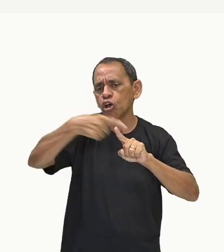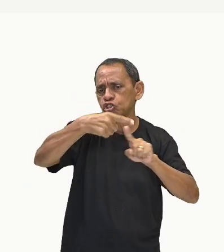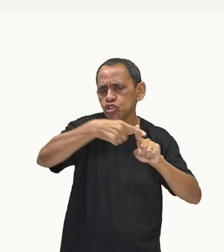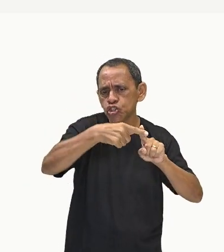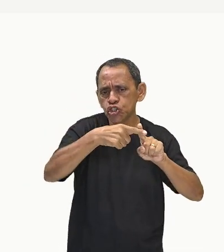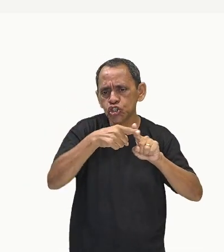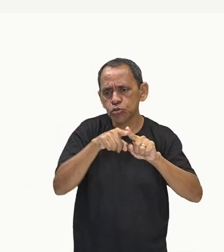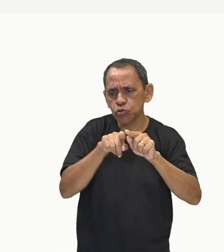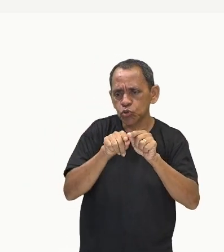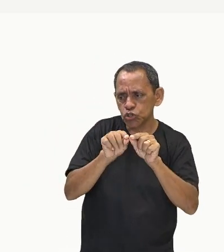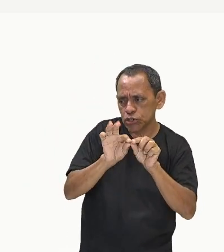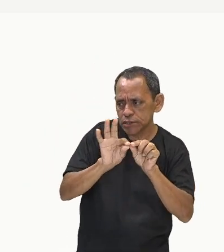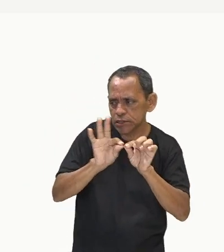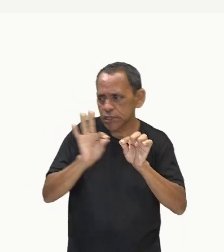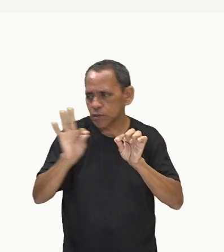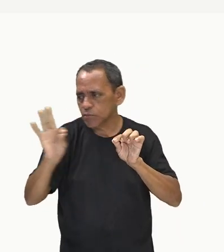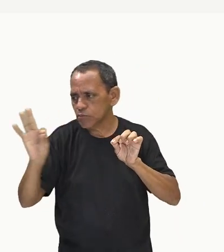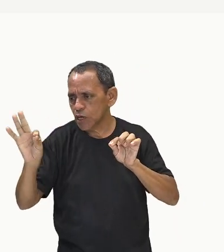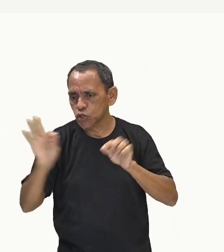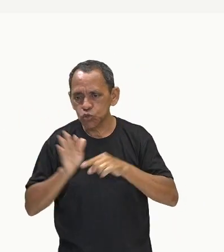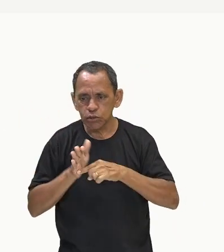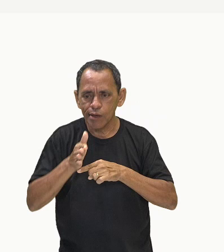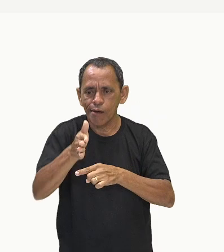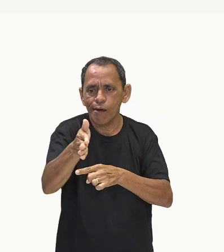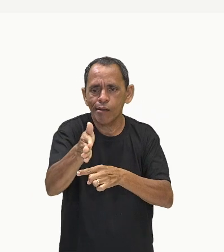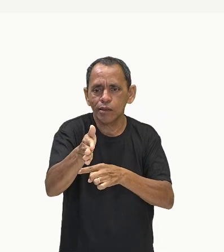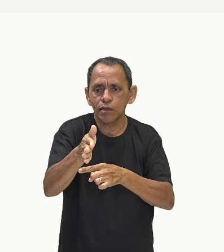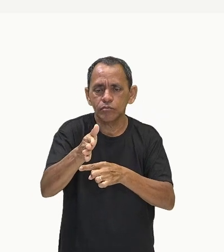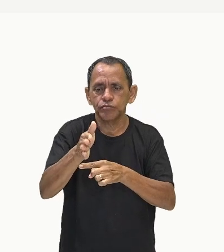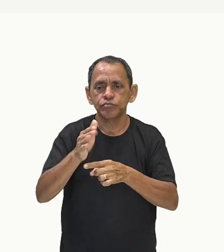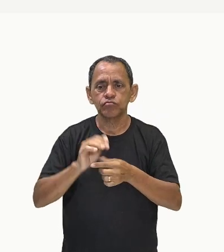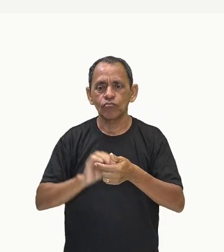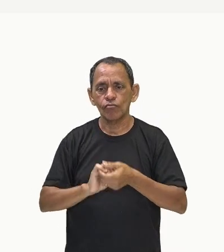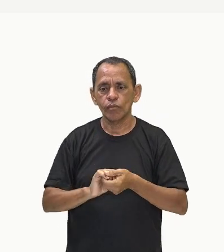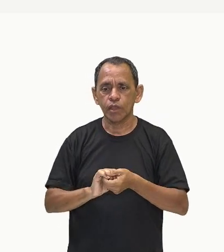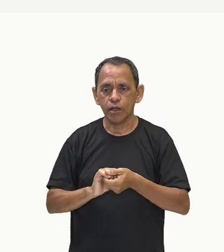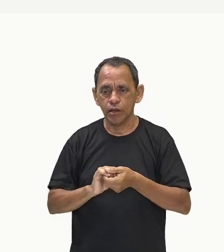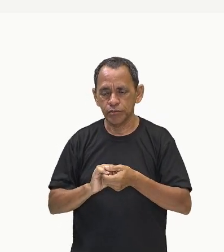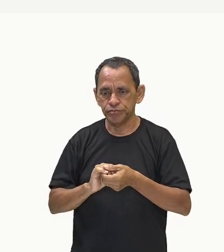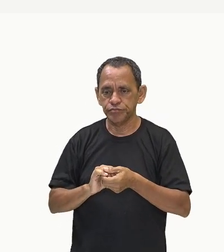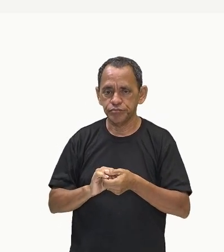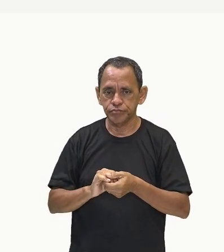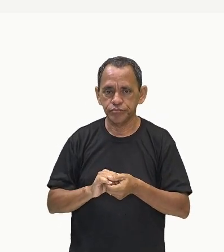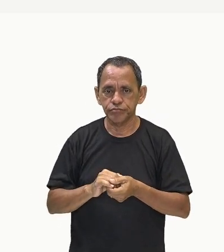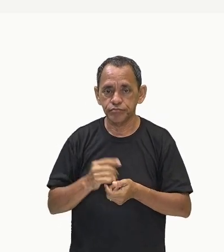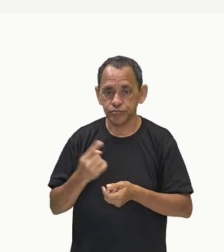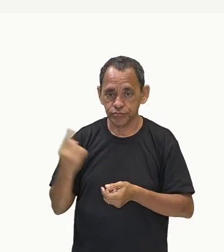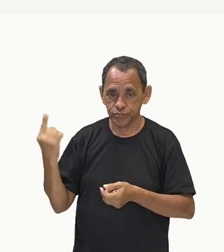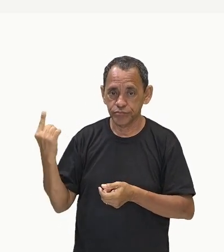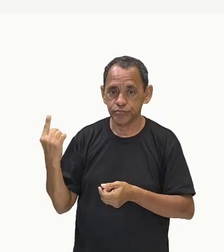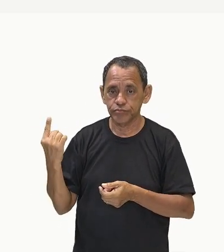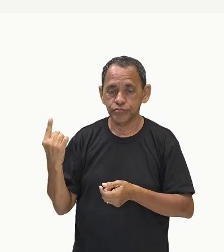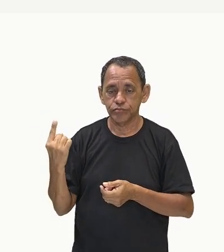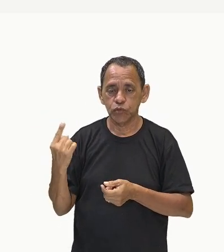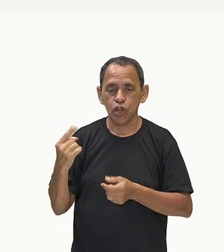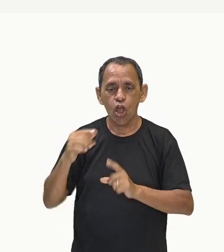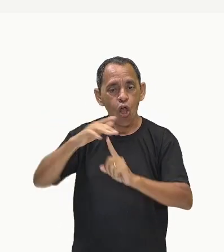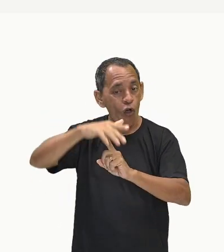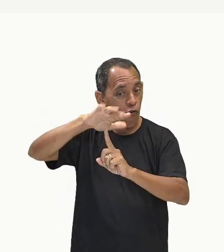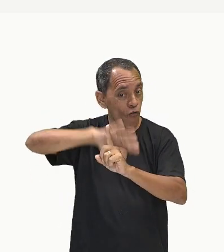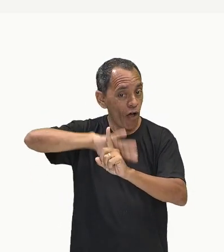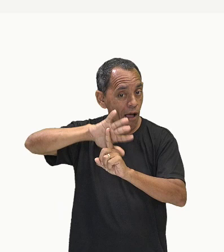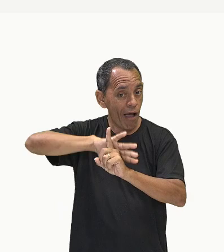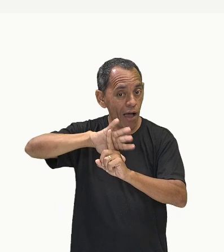Então, é a interseção entre duas faces. Ó, nós temos essa face aqui e